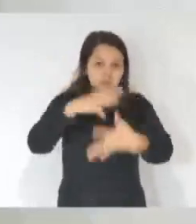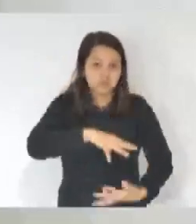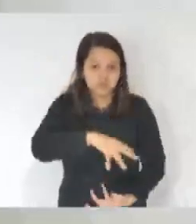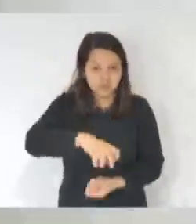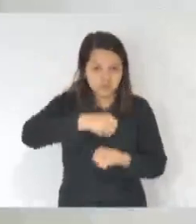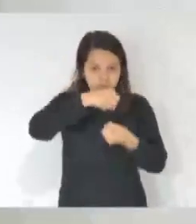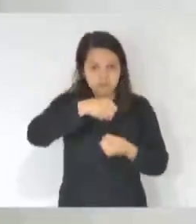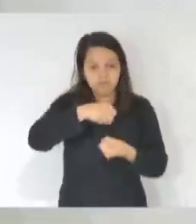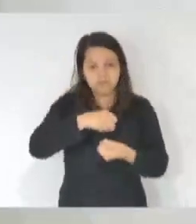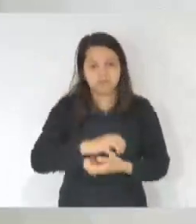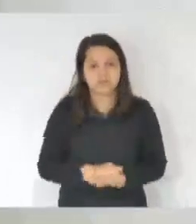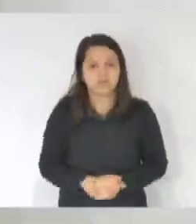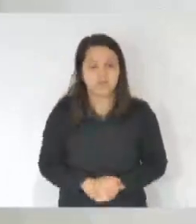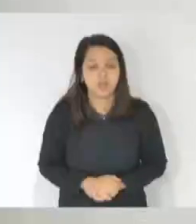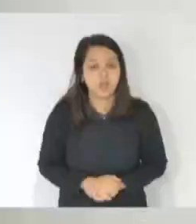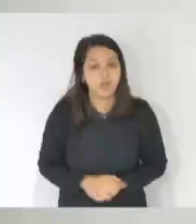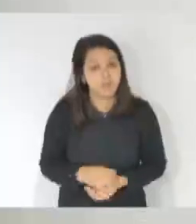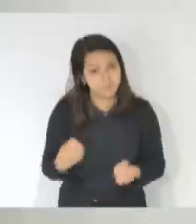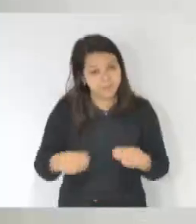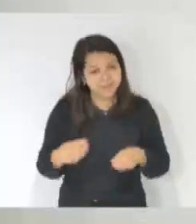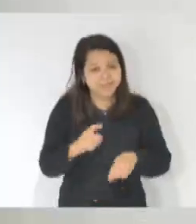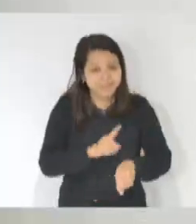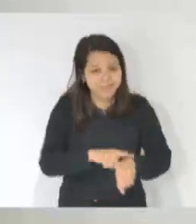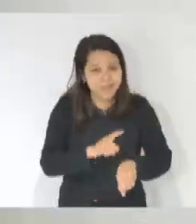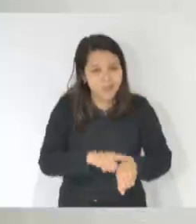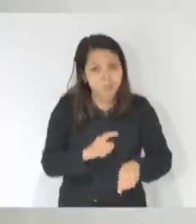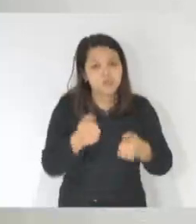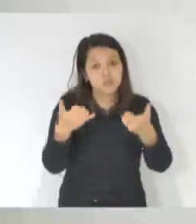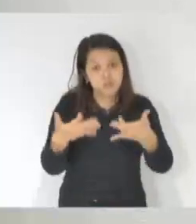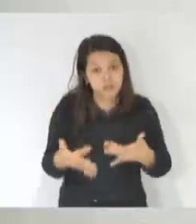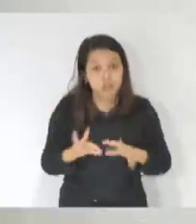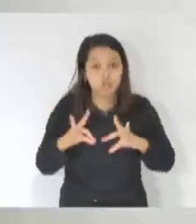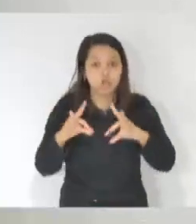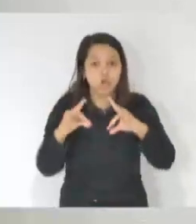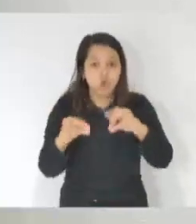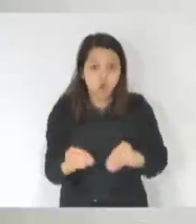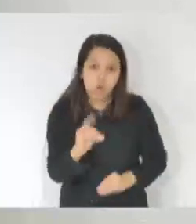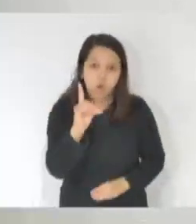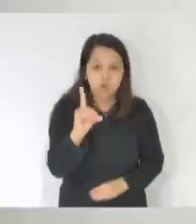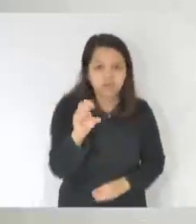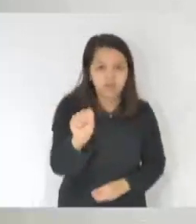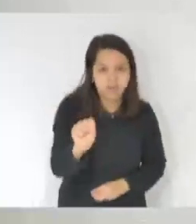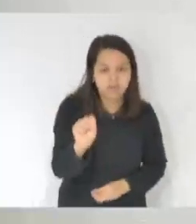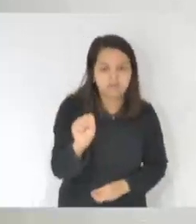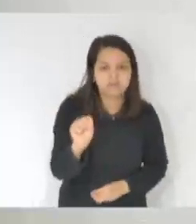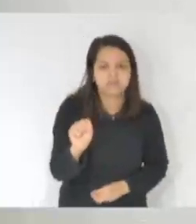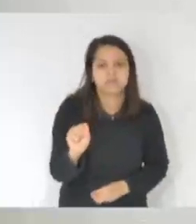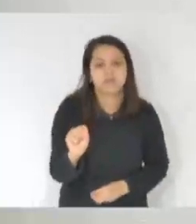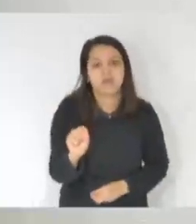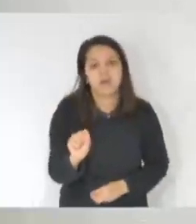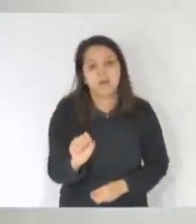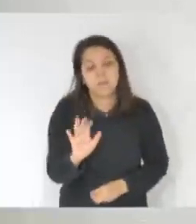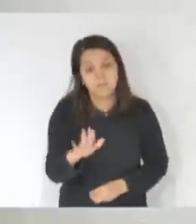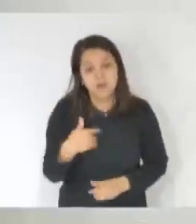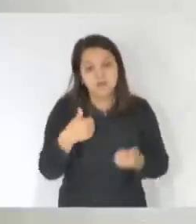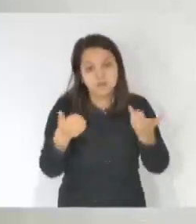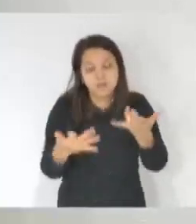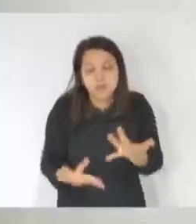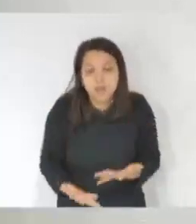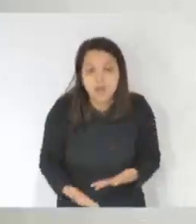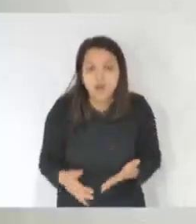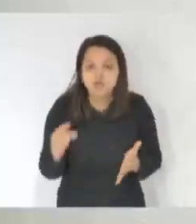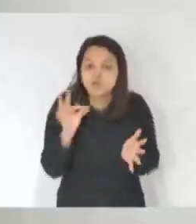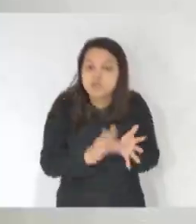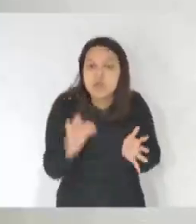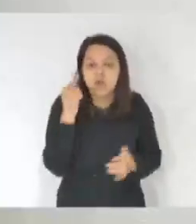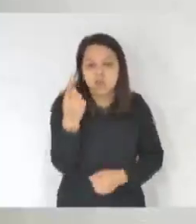aí nós teríamos que ter bastante tempo para falar sobre todos os ODSs que estão ali, eu gostaria de fazer um destaque único. Se eu pudesse chamar a